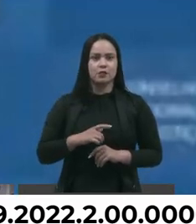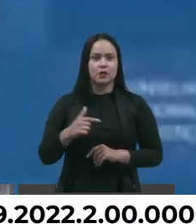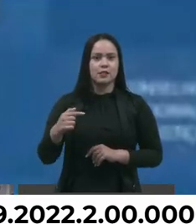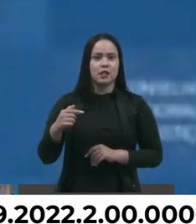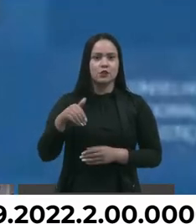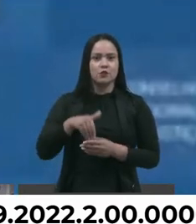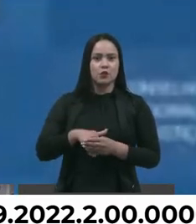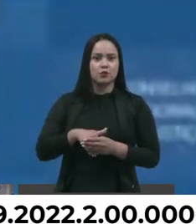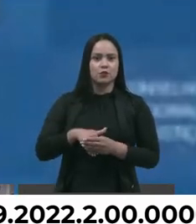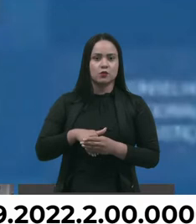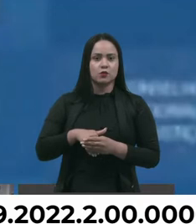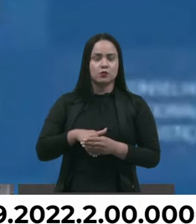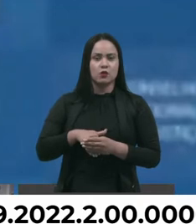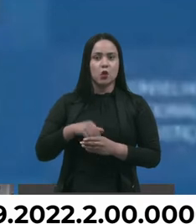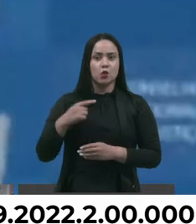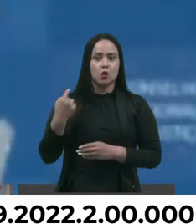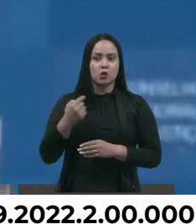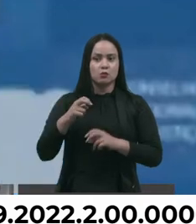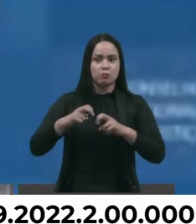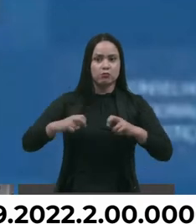do nosso plenário,